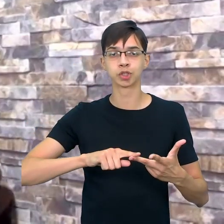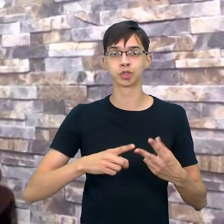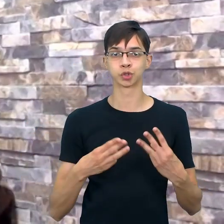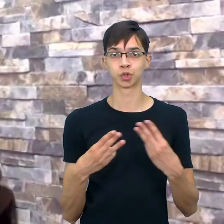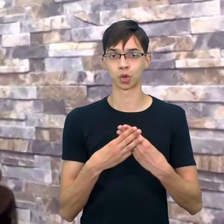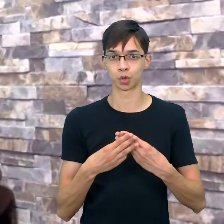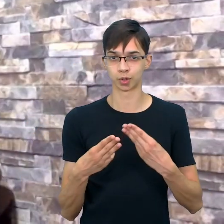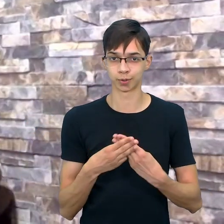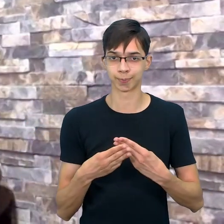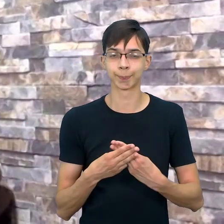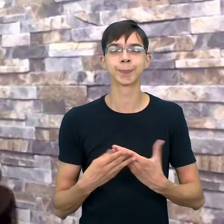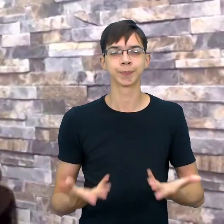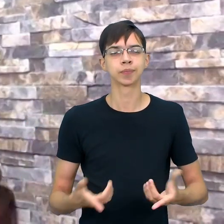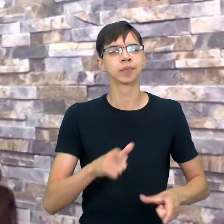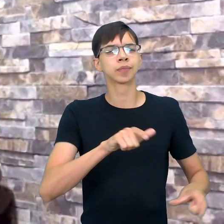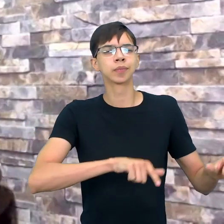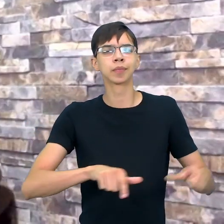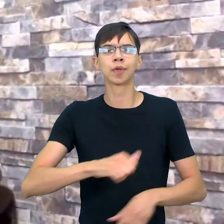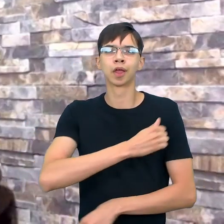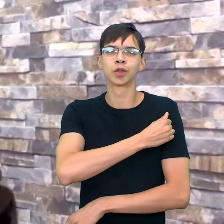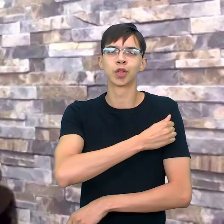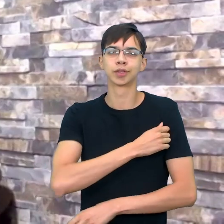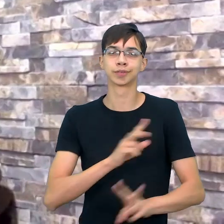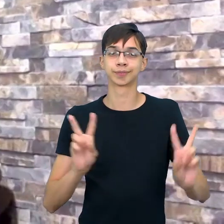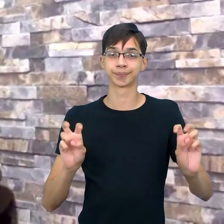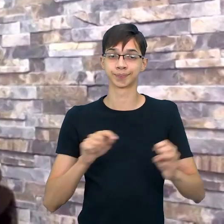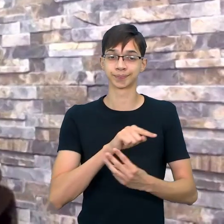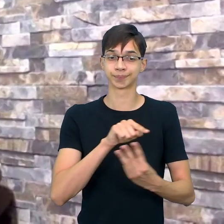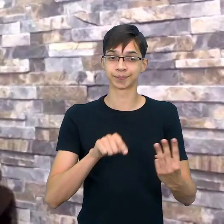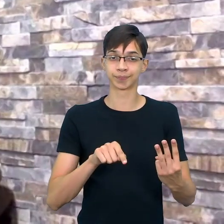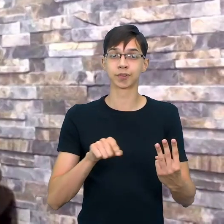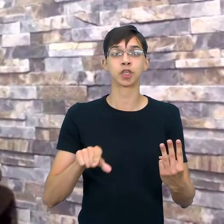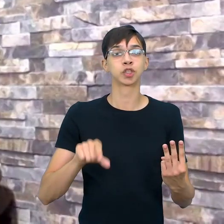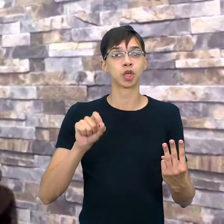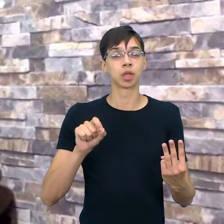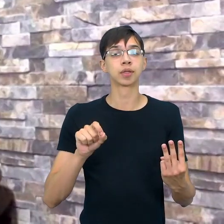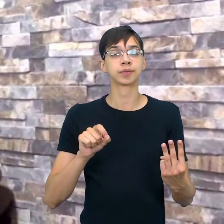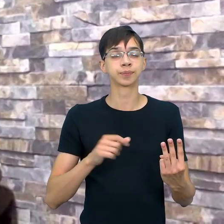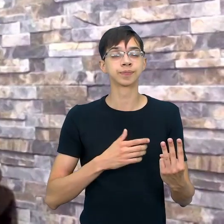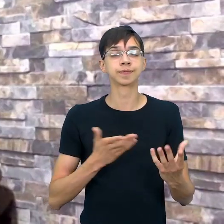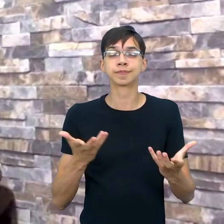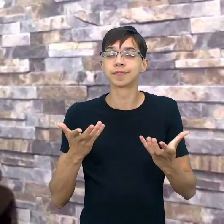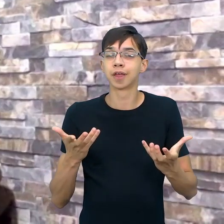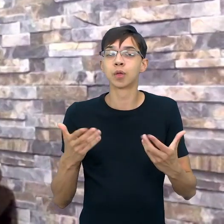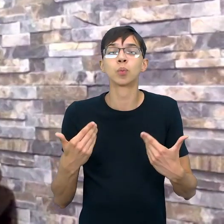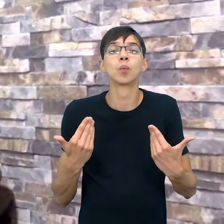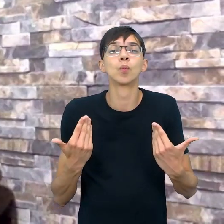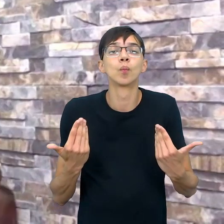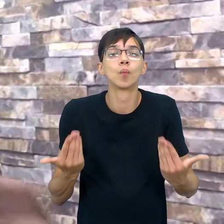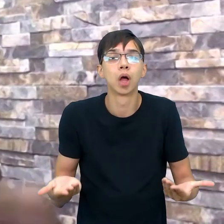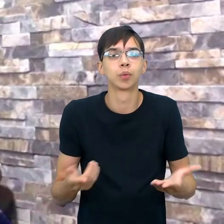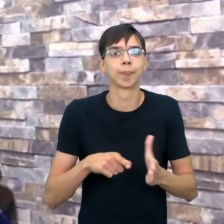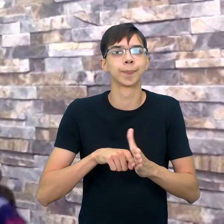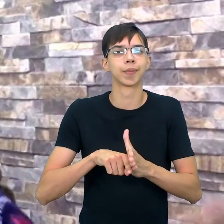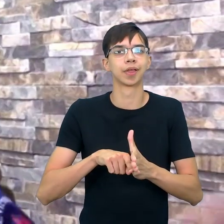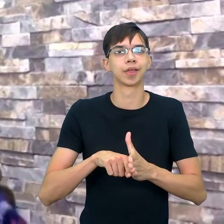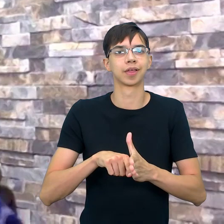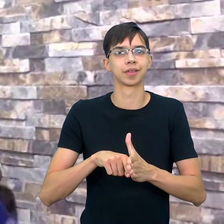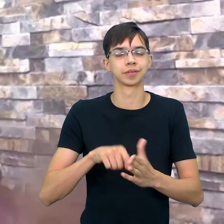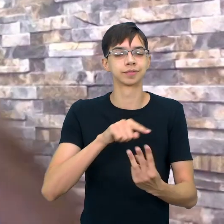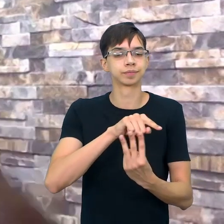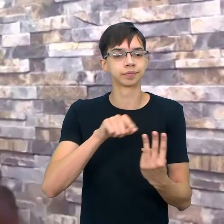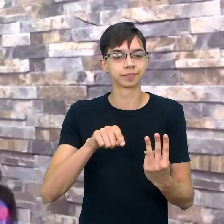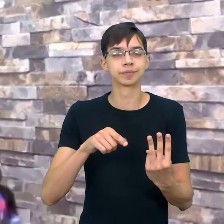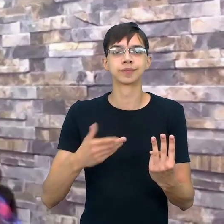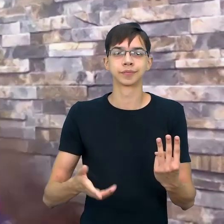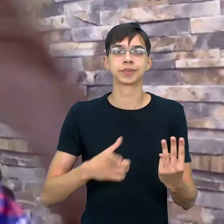eles escolheram dentre esses temas em qual deles eles gostariam de desenvolver uma pesquisa, formando 3 subgrupos.